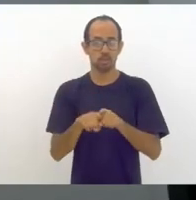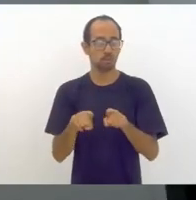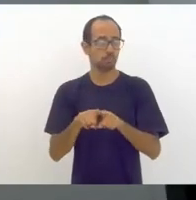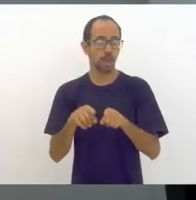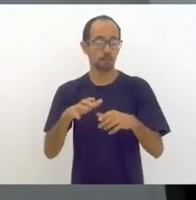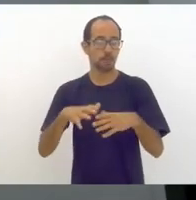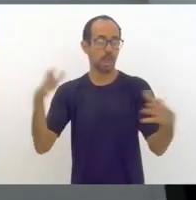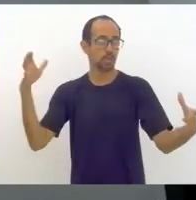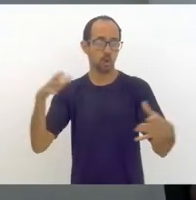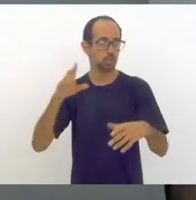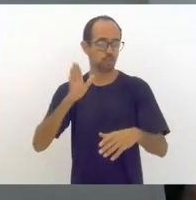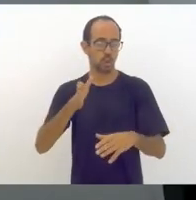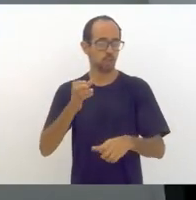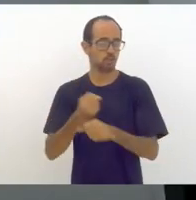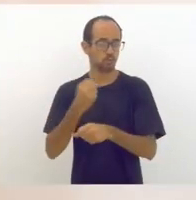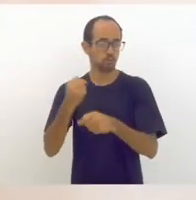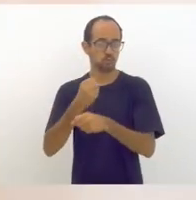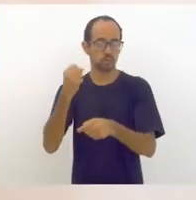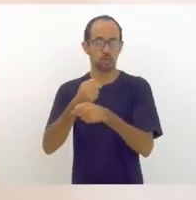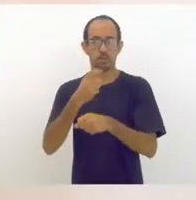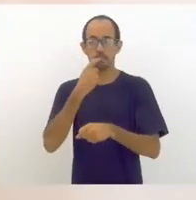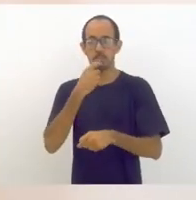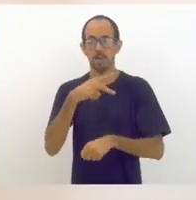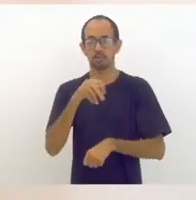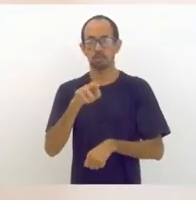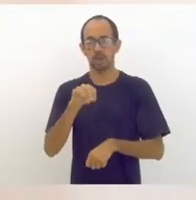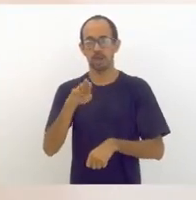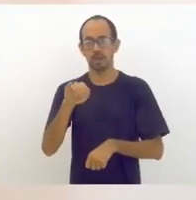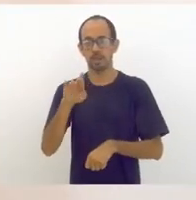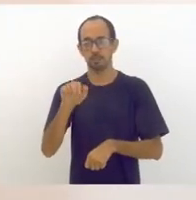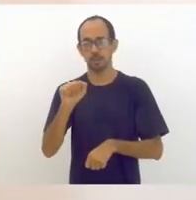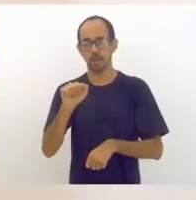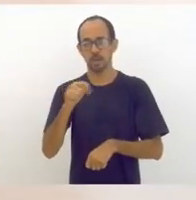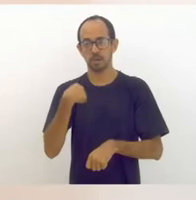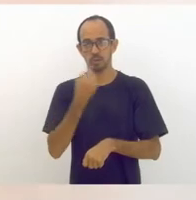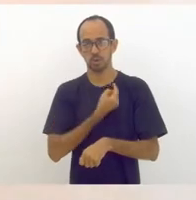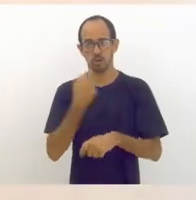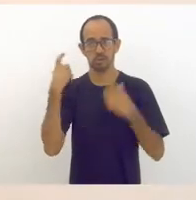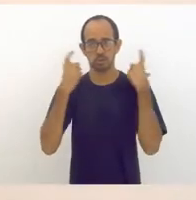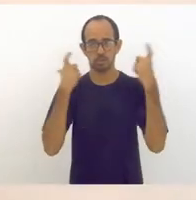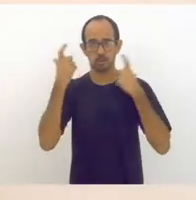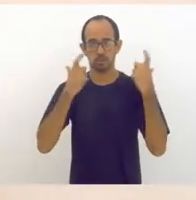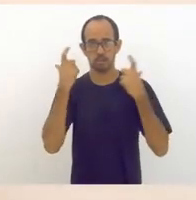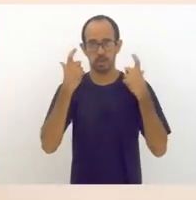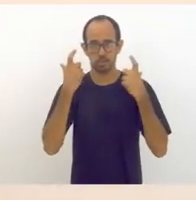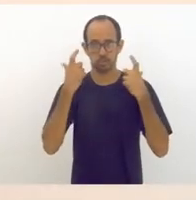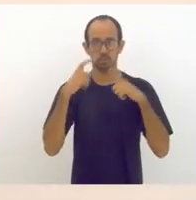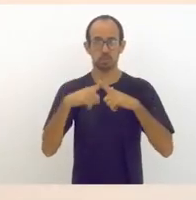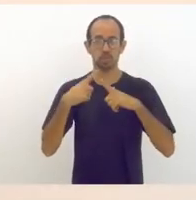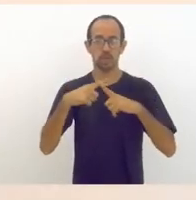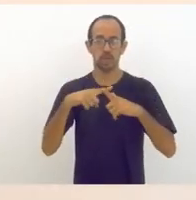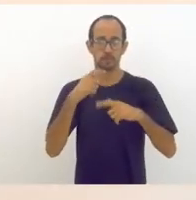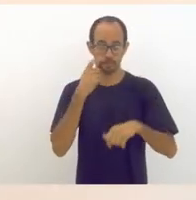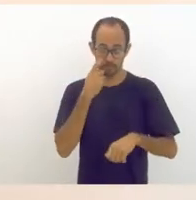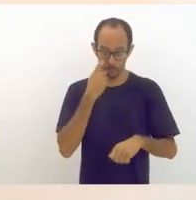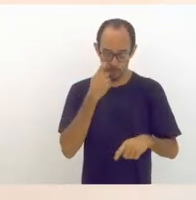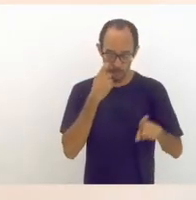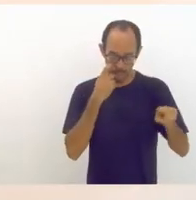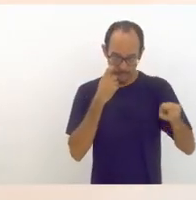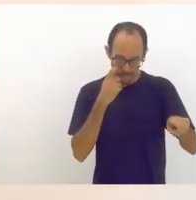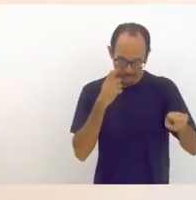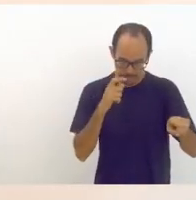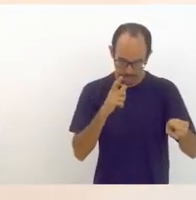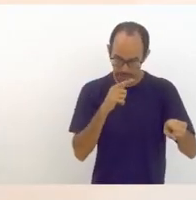país. Né? Querem construir na margem do Paraíba. E nós estamos bastante preocupados lá no norte e noroeste do estado, porque essa água